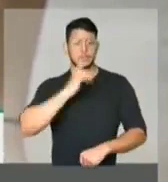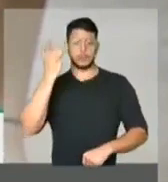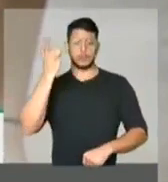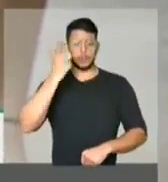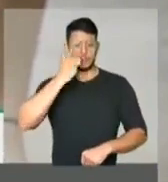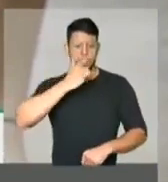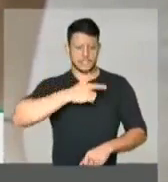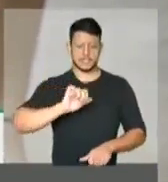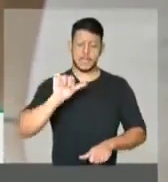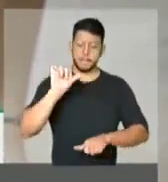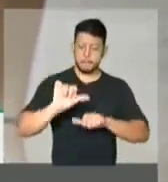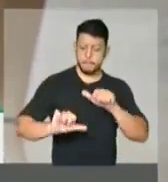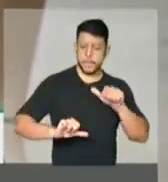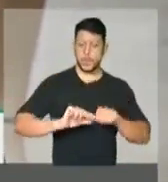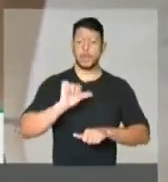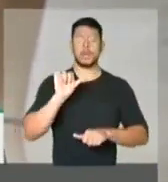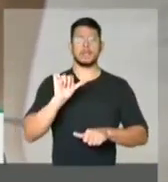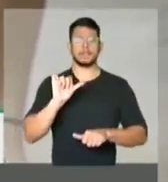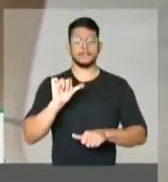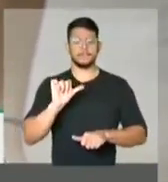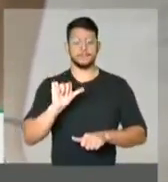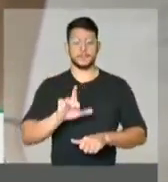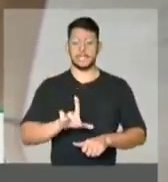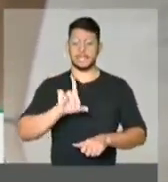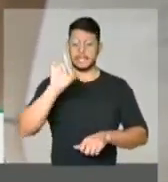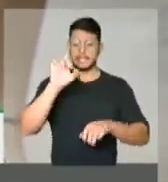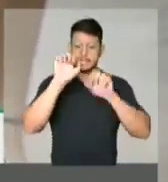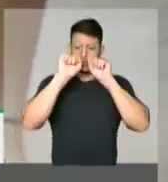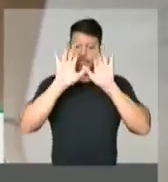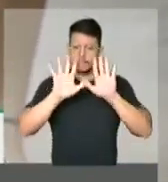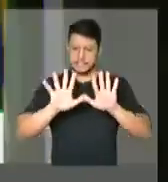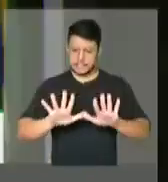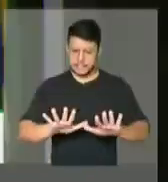mudanças que nós experimentamos. Deus te abençoe, minha amiga. Deus te abençoe.